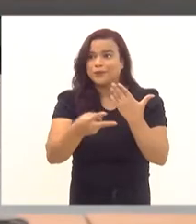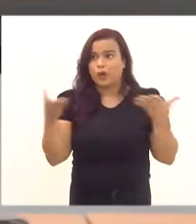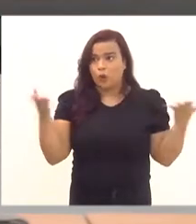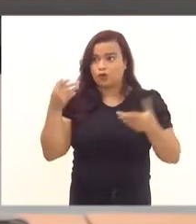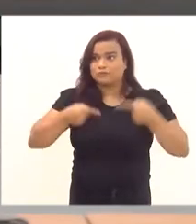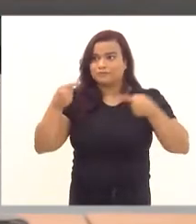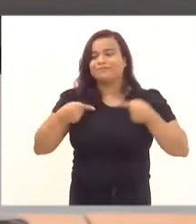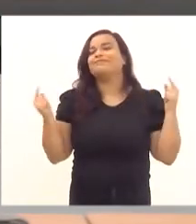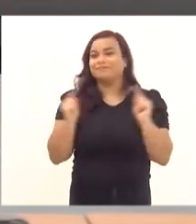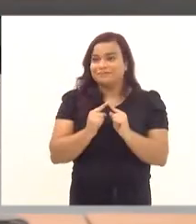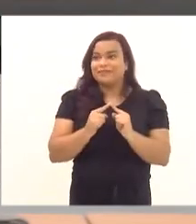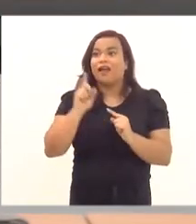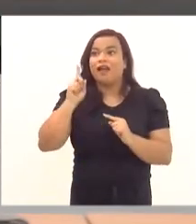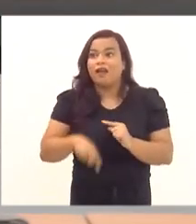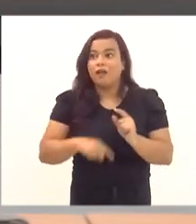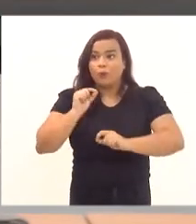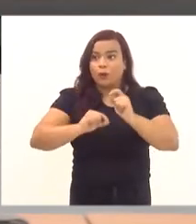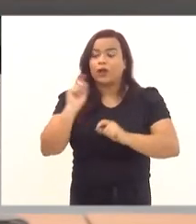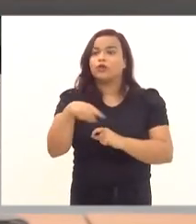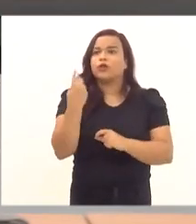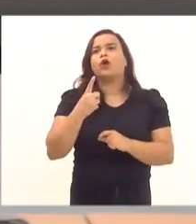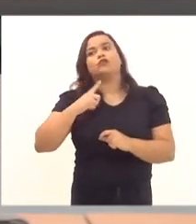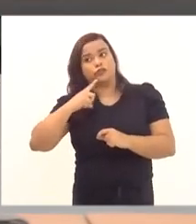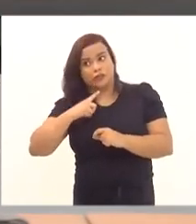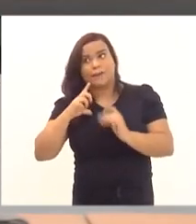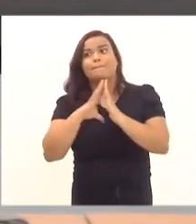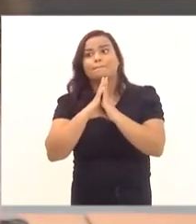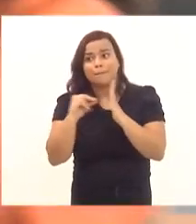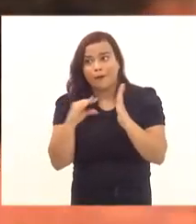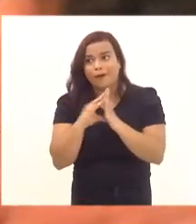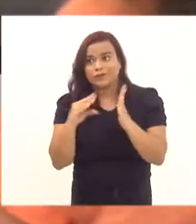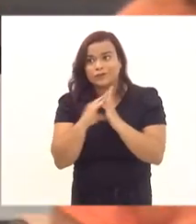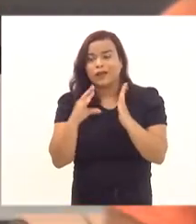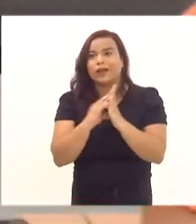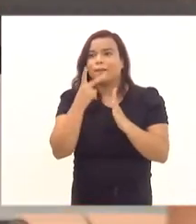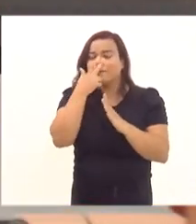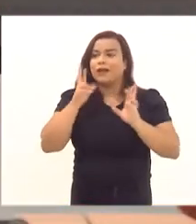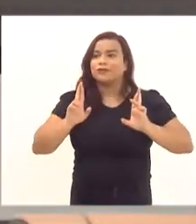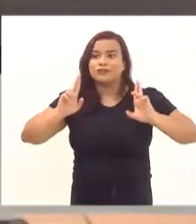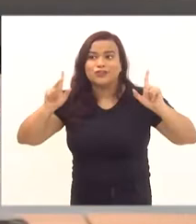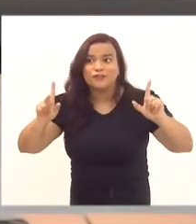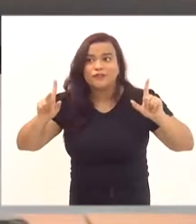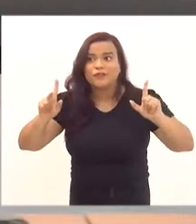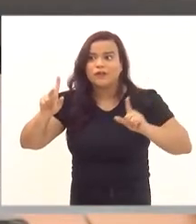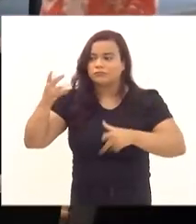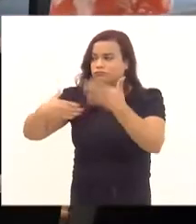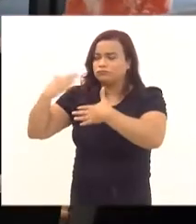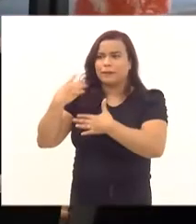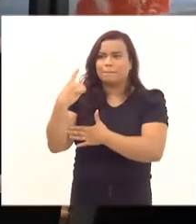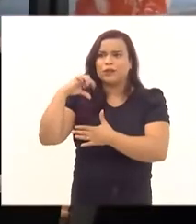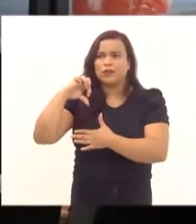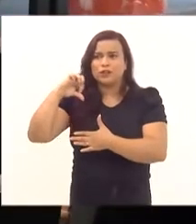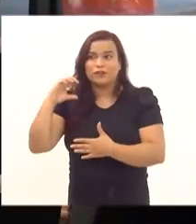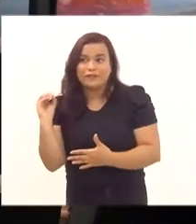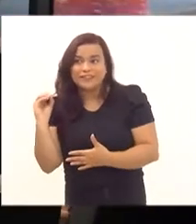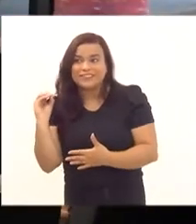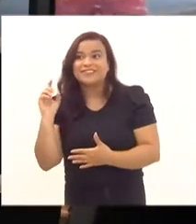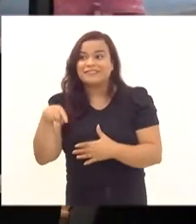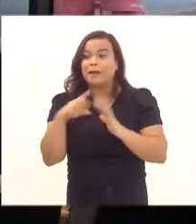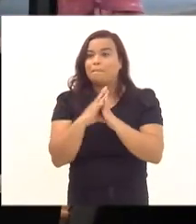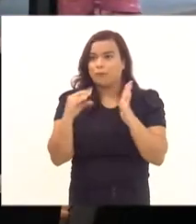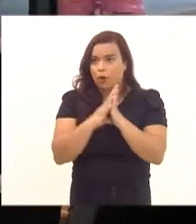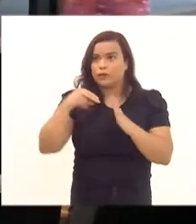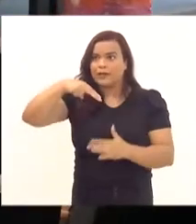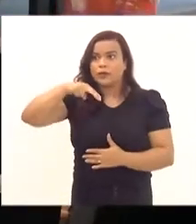esse debate de que nós temos né o modelo que é diferente até dos anos 90 quando o modelo